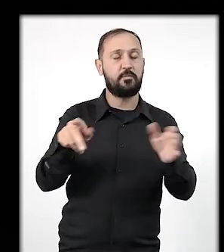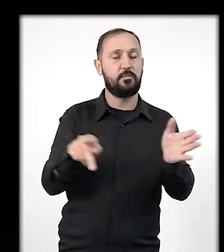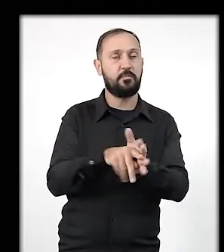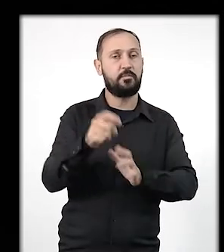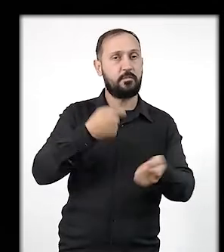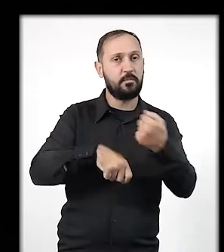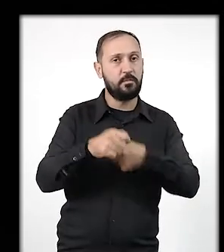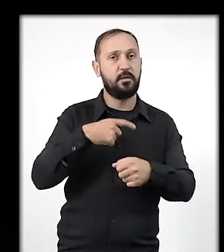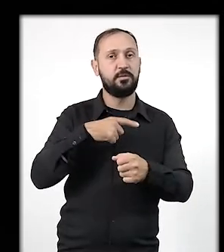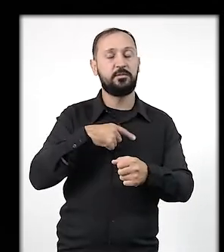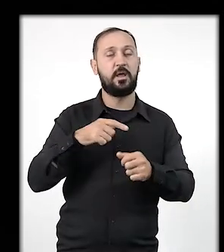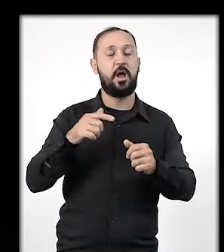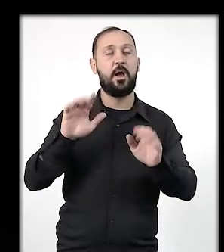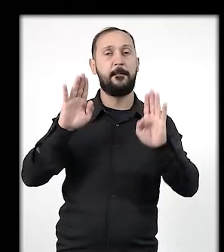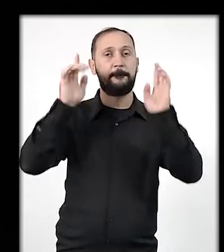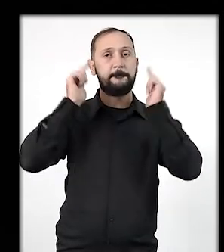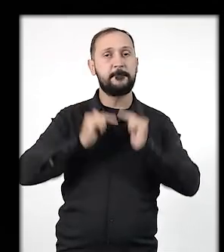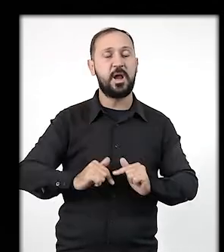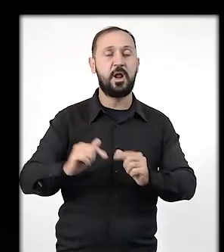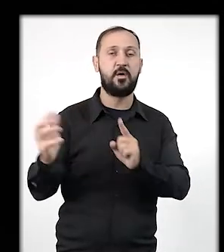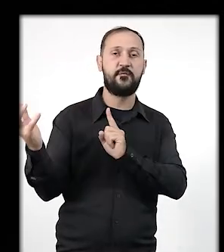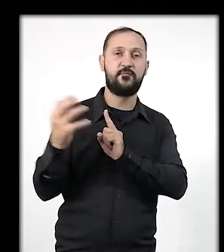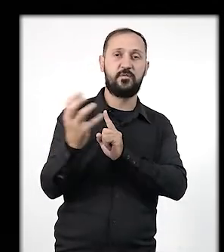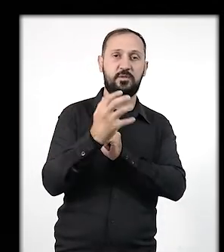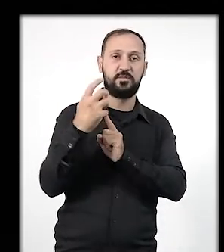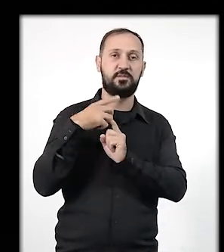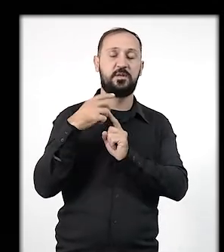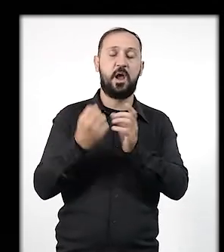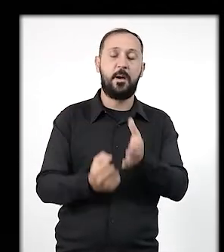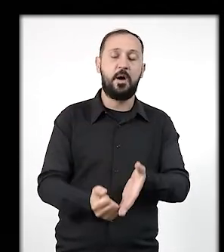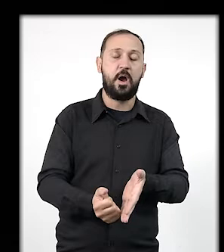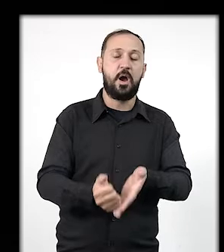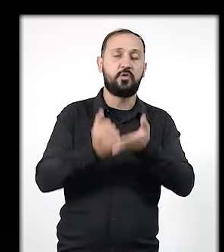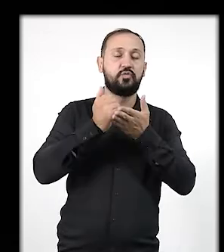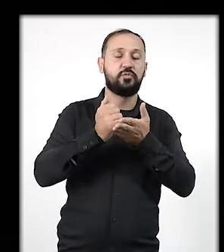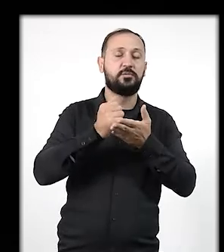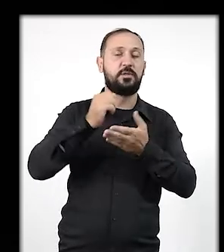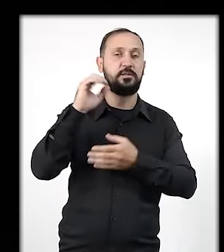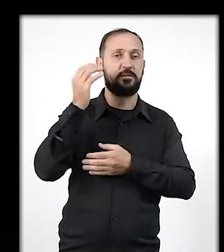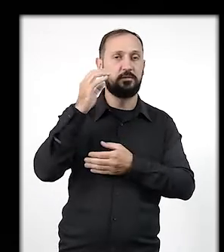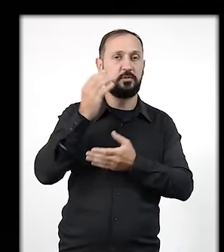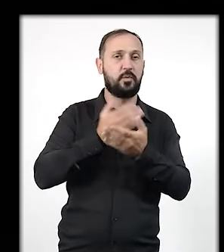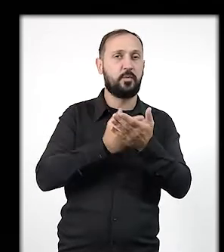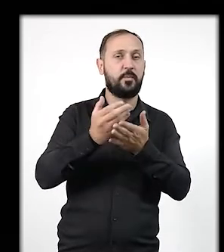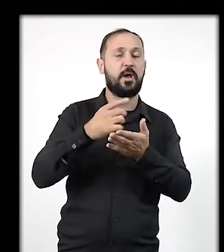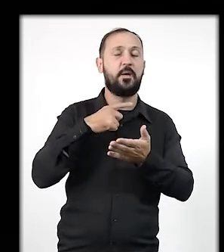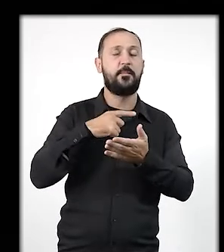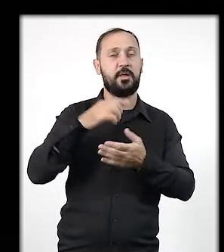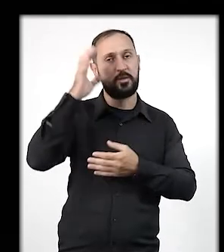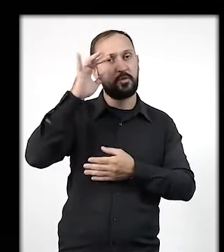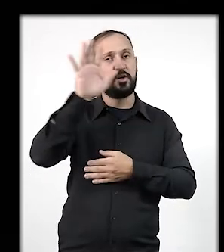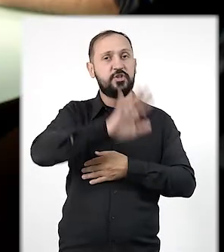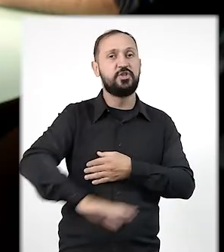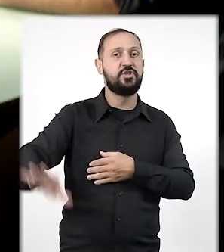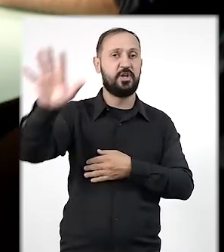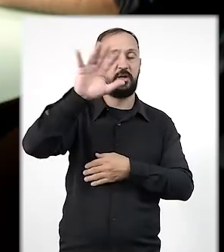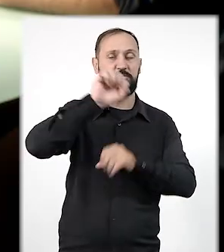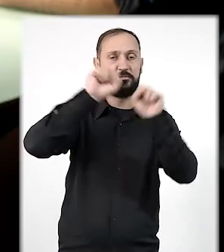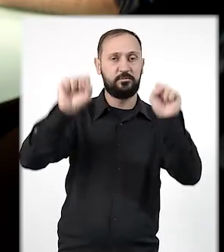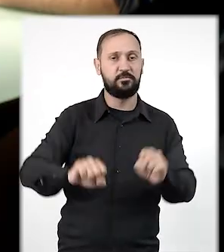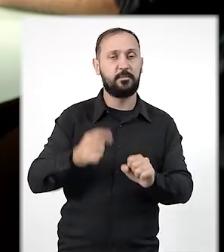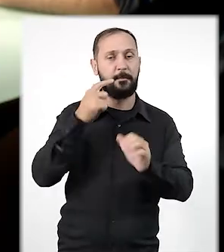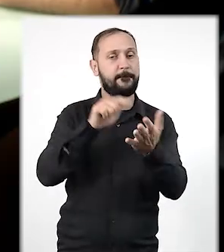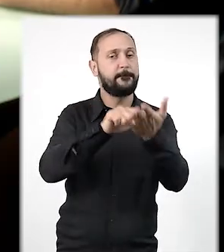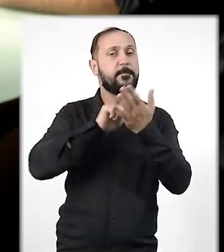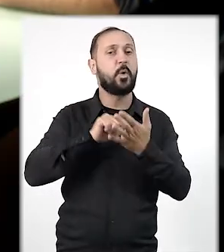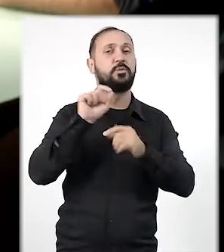do administrador, nós temos biólogos que influenciaram na construção da ciência, né, a partir da teoria geral dos sistemas, e que